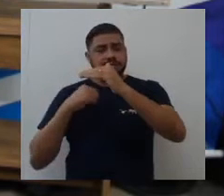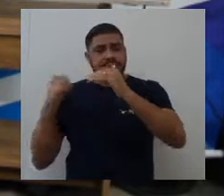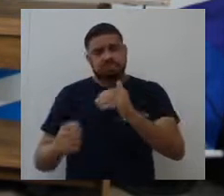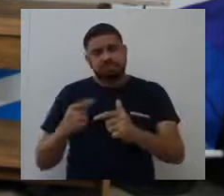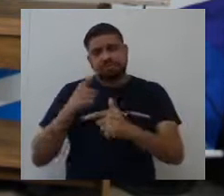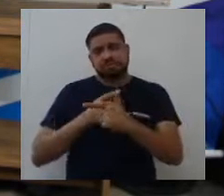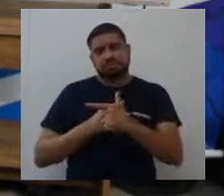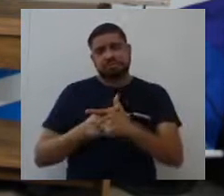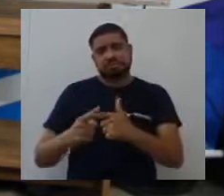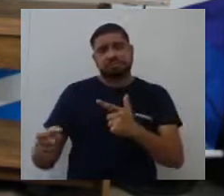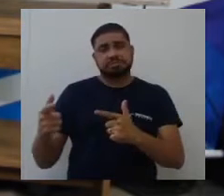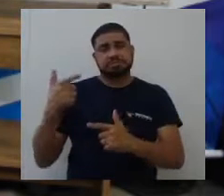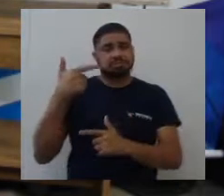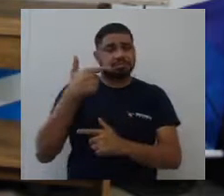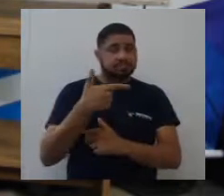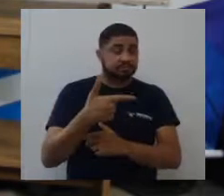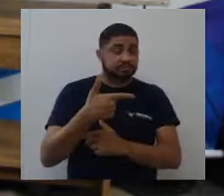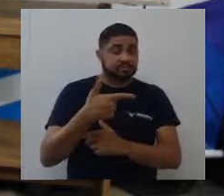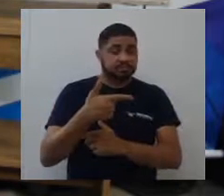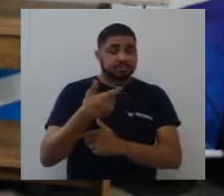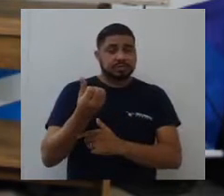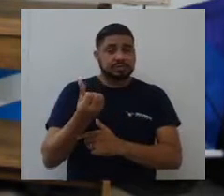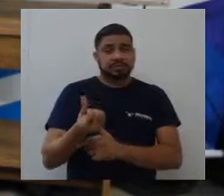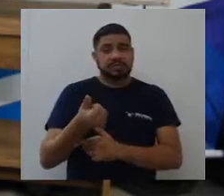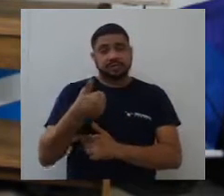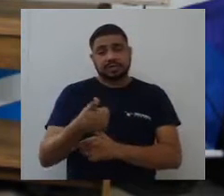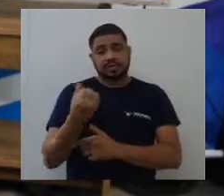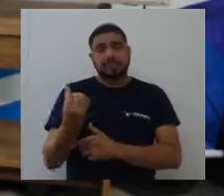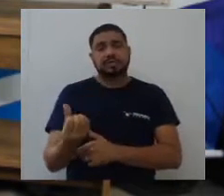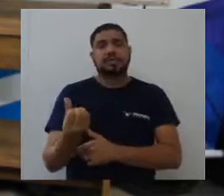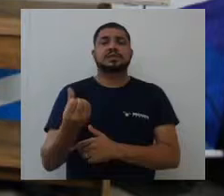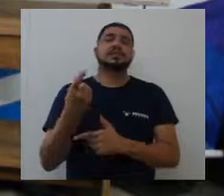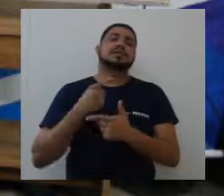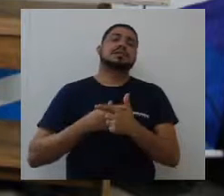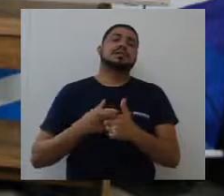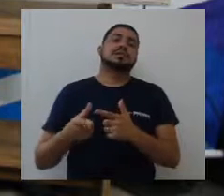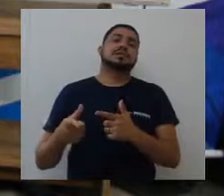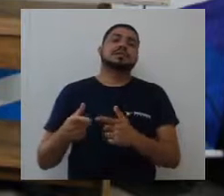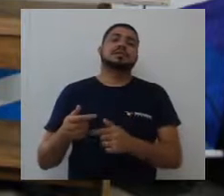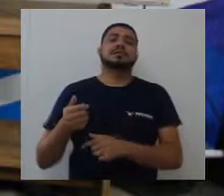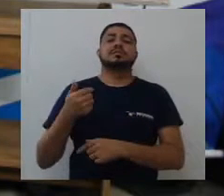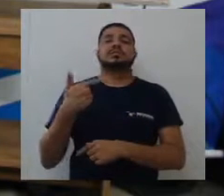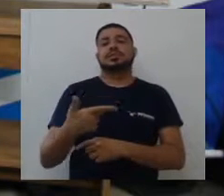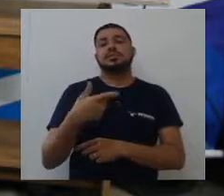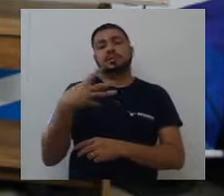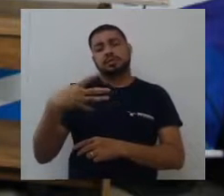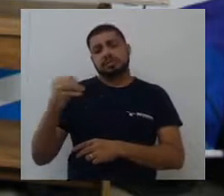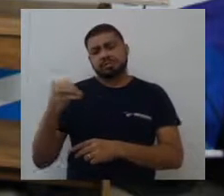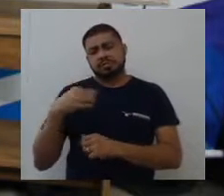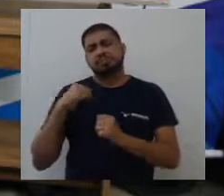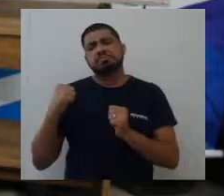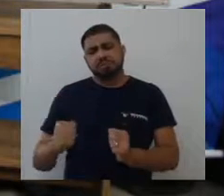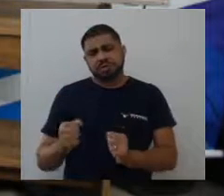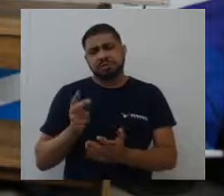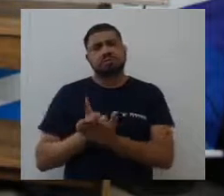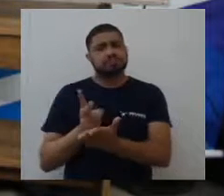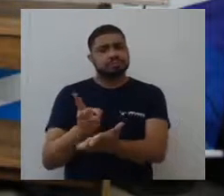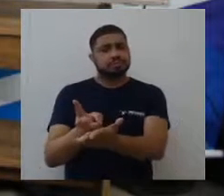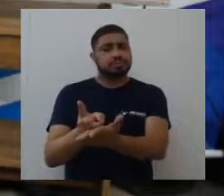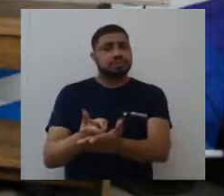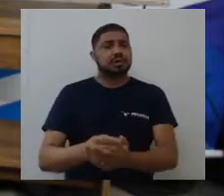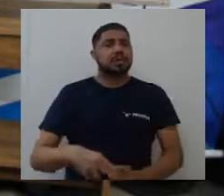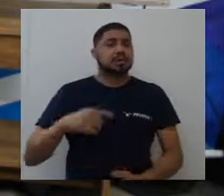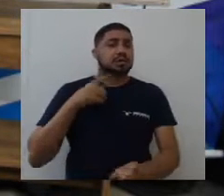por 2. Olha só, dá 16, dividir por 2, dá 40. Eu posso ainda continuar. Ó. Eu encontro